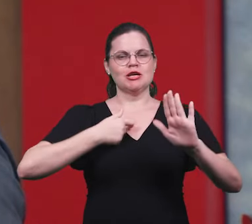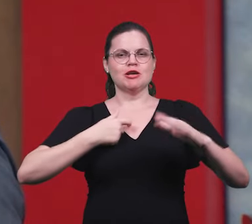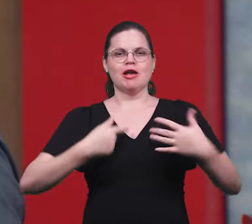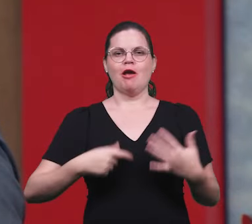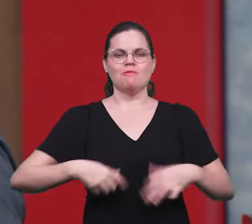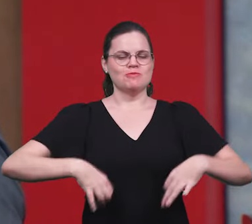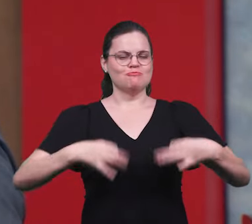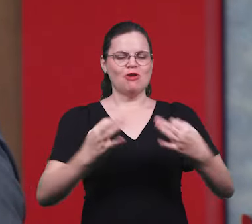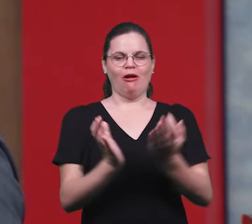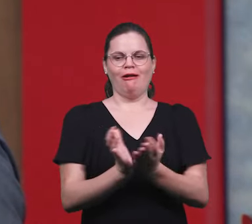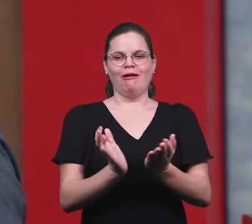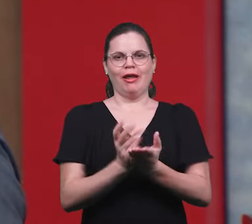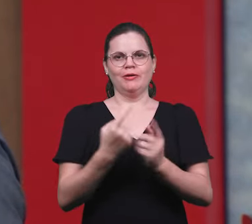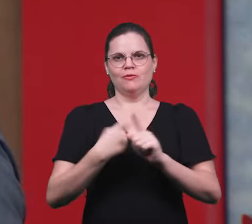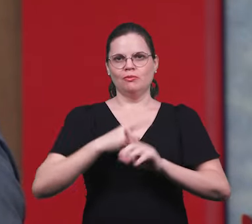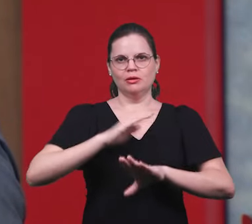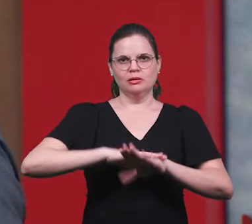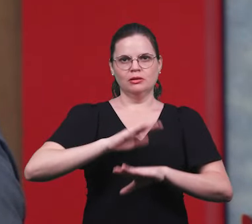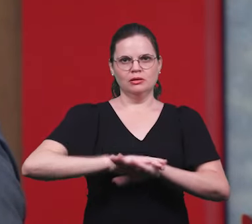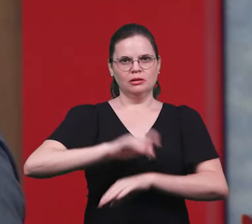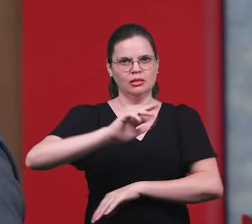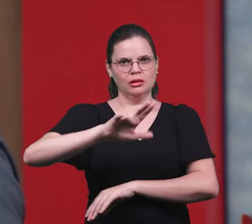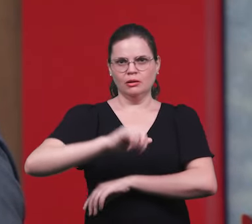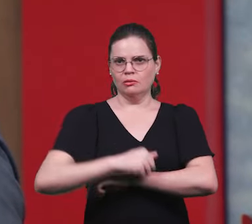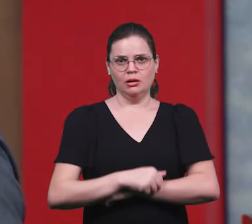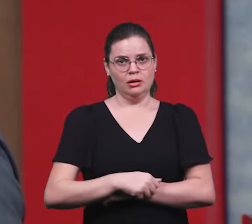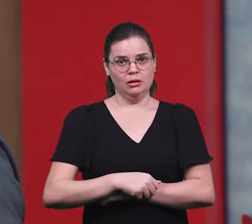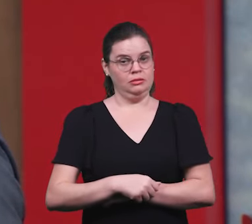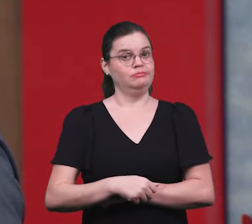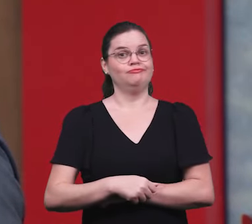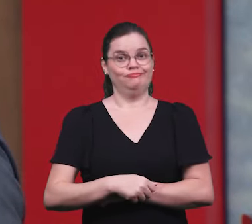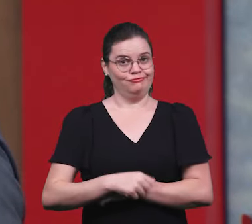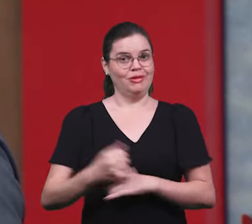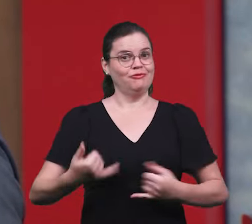que você não tem. Isso pode também ser uma vaidade.